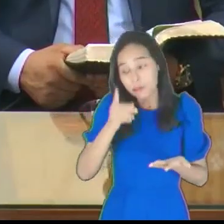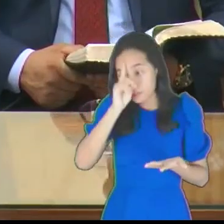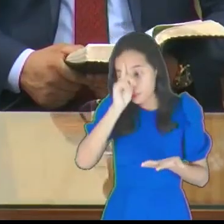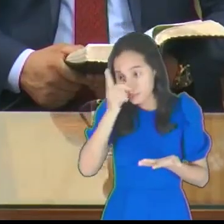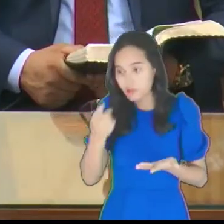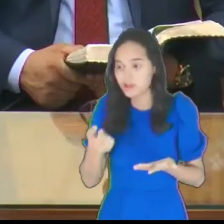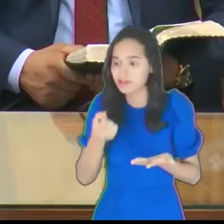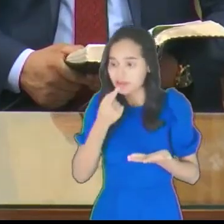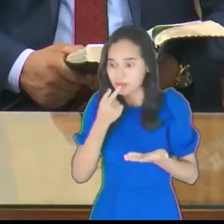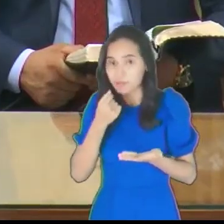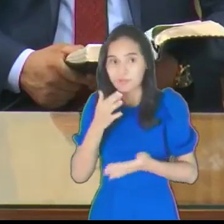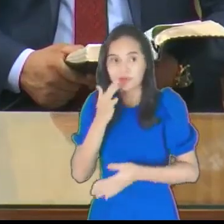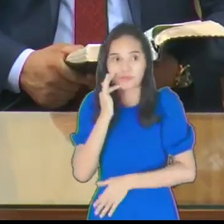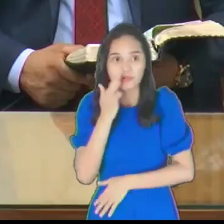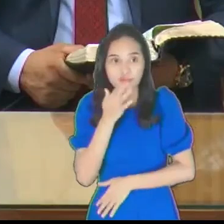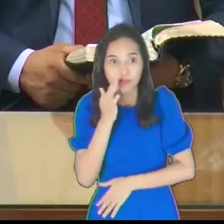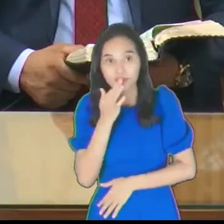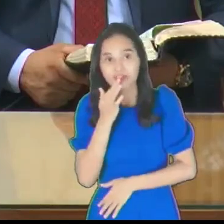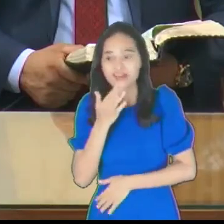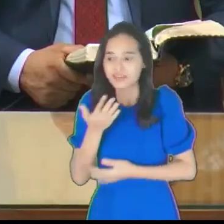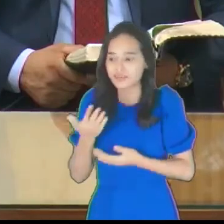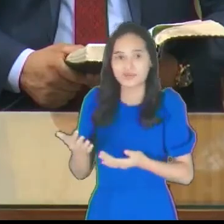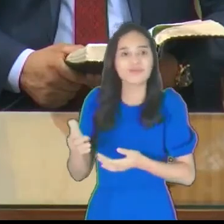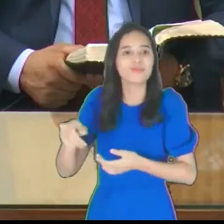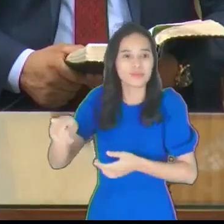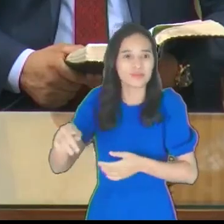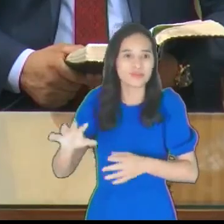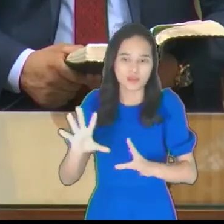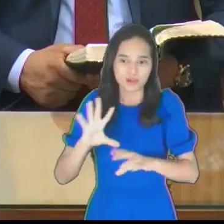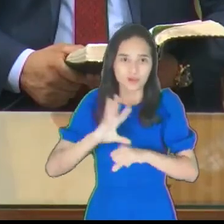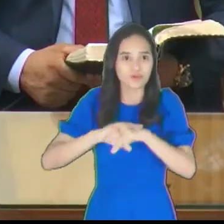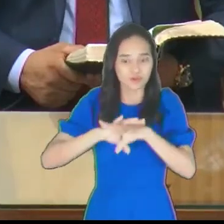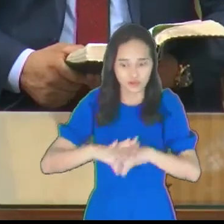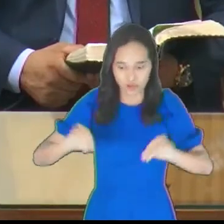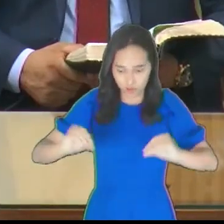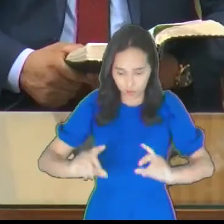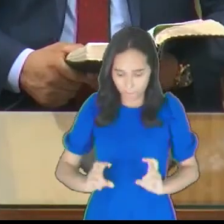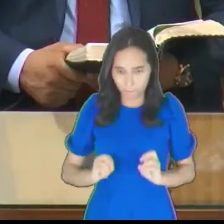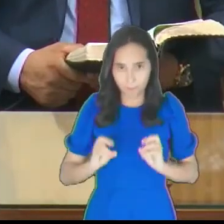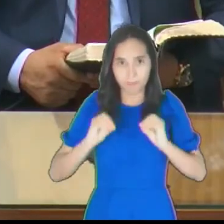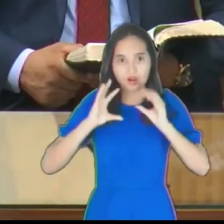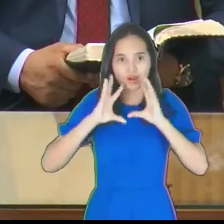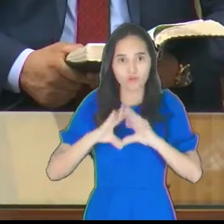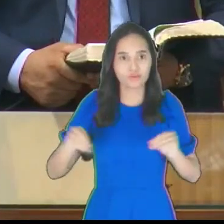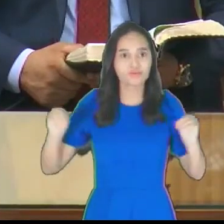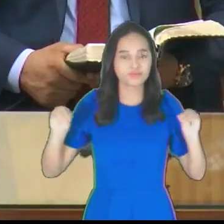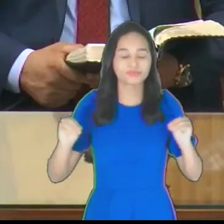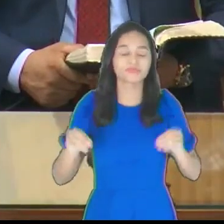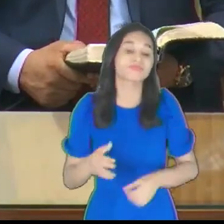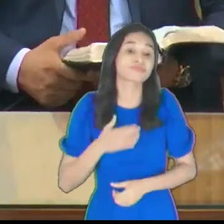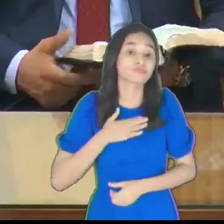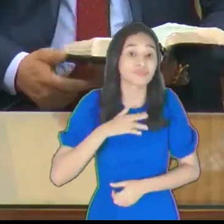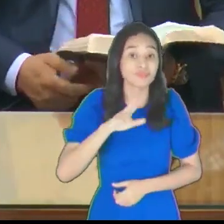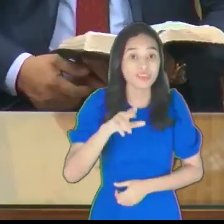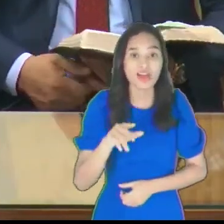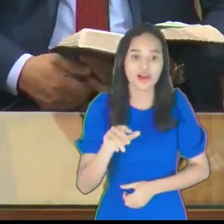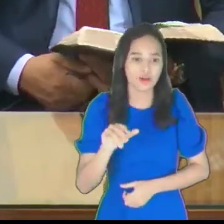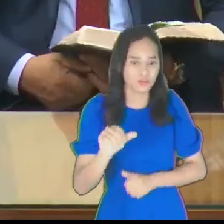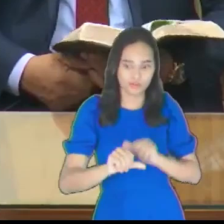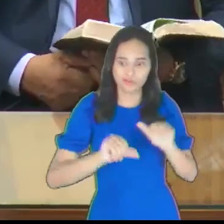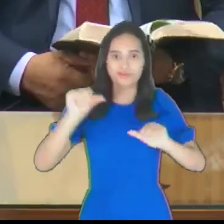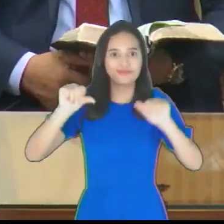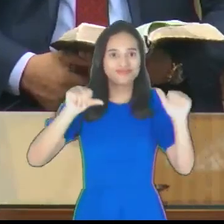figo e ali ele foi curado. Louvado seja Deus. E meus irmãos, aí a coisa mudou.